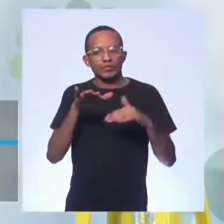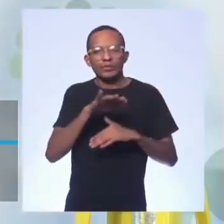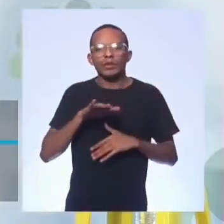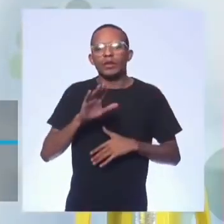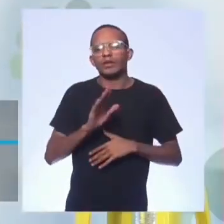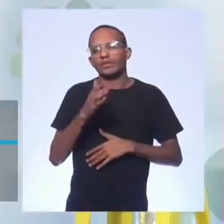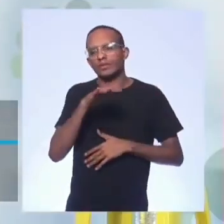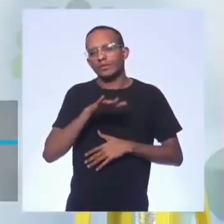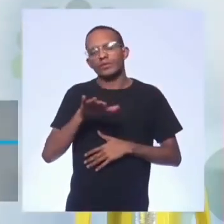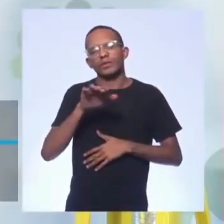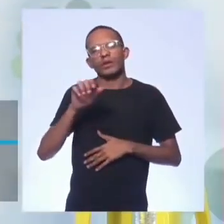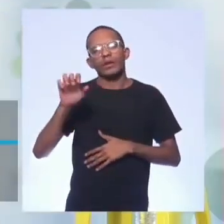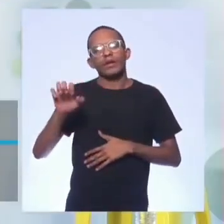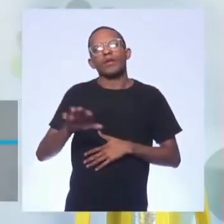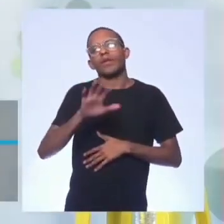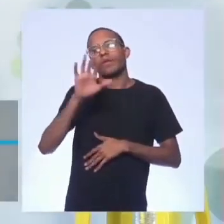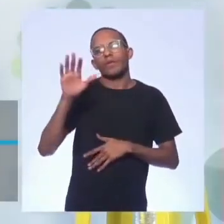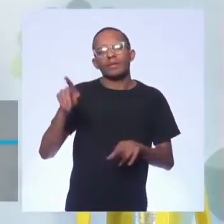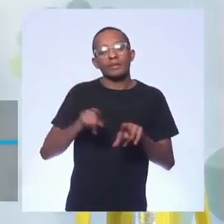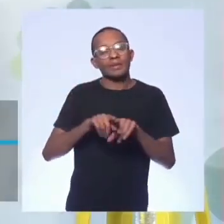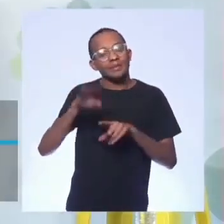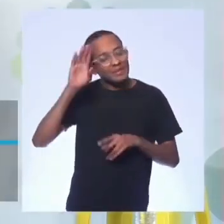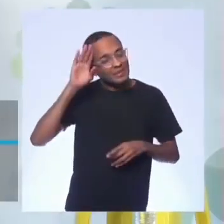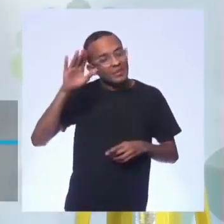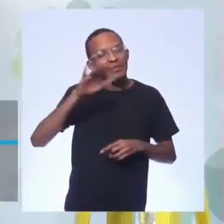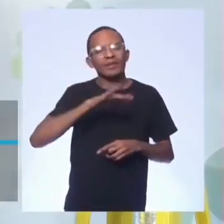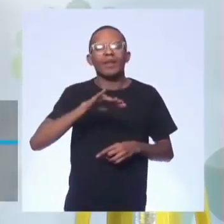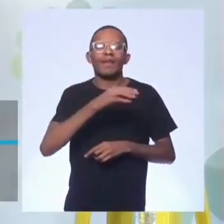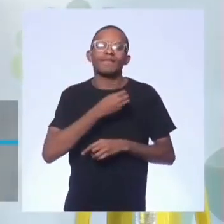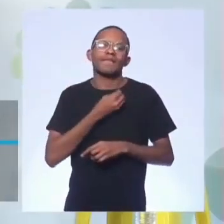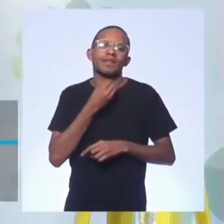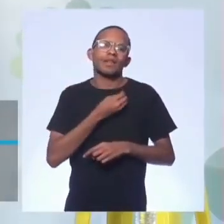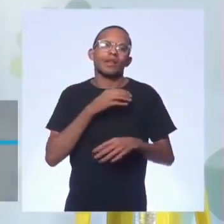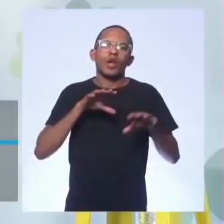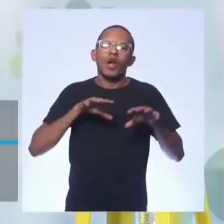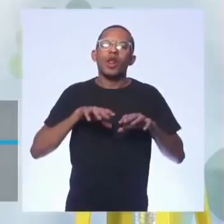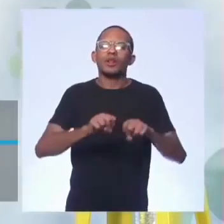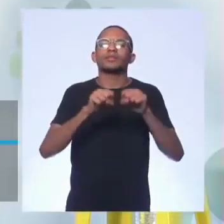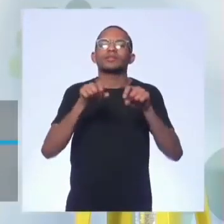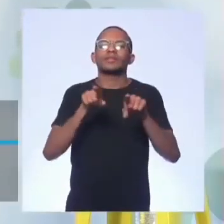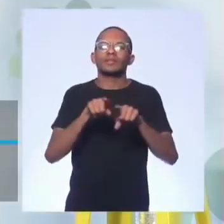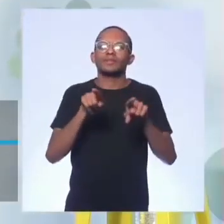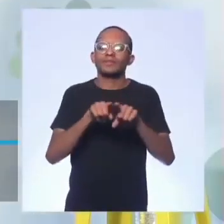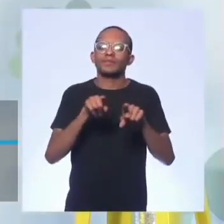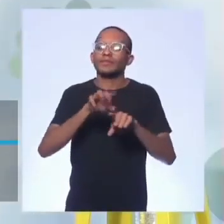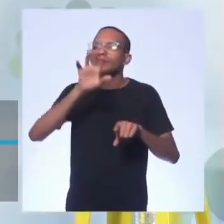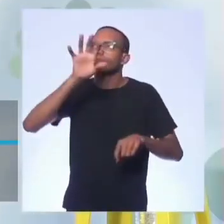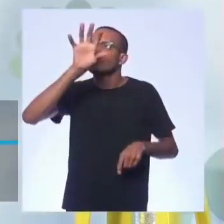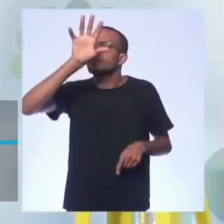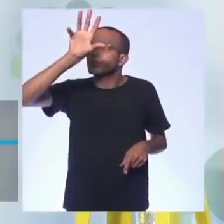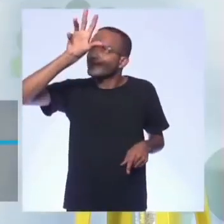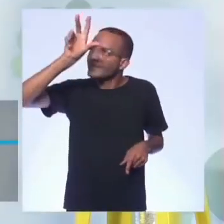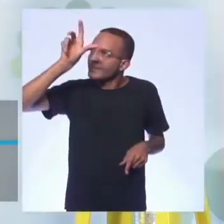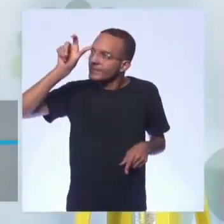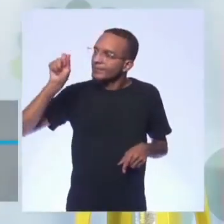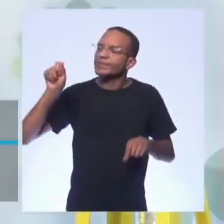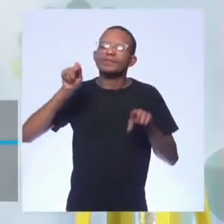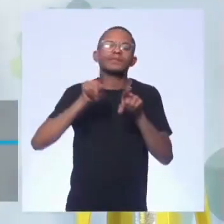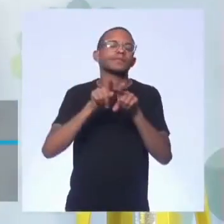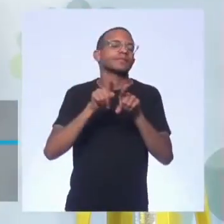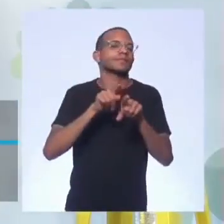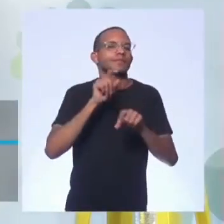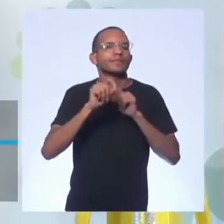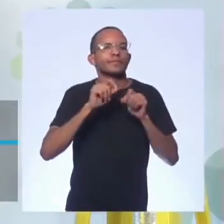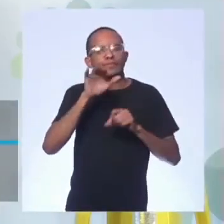que ocorreram na Europa, principalmente a colonização do continente africano e